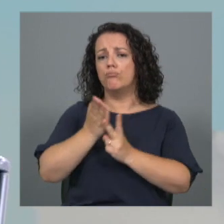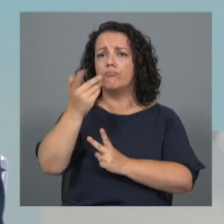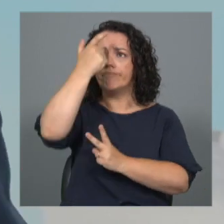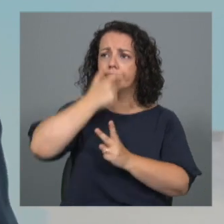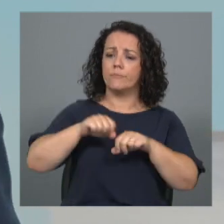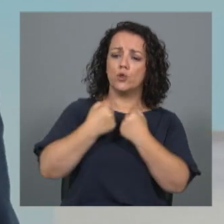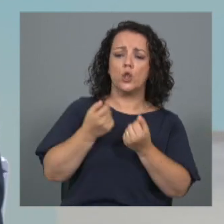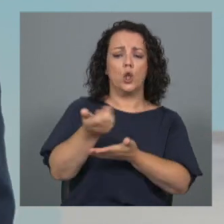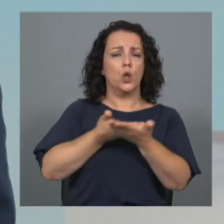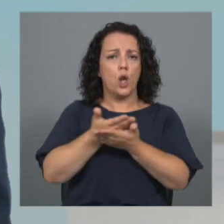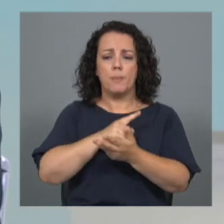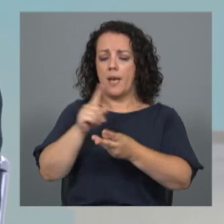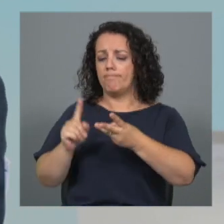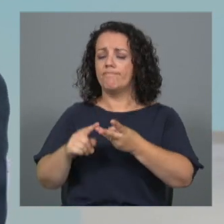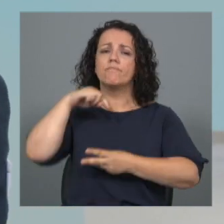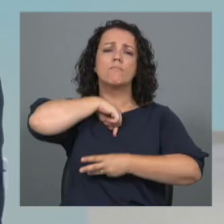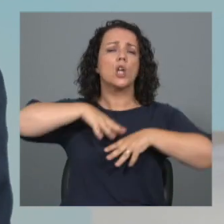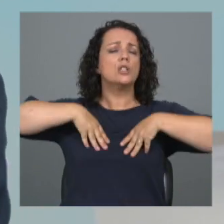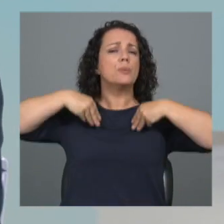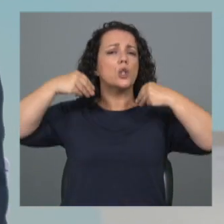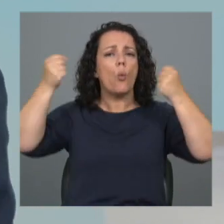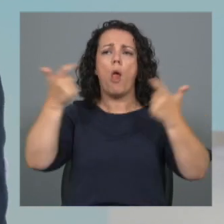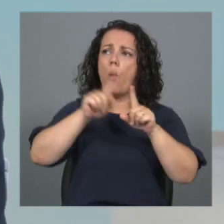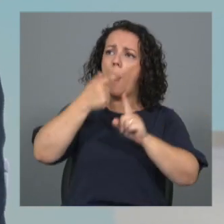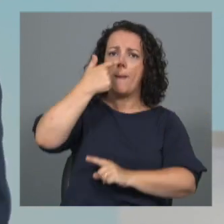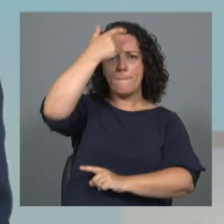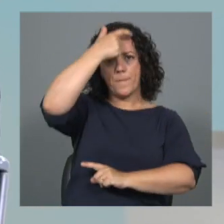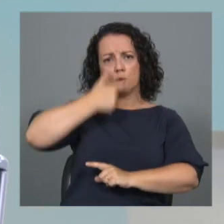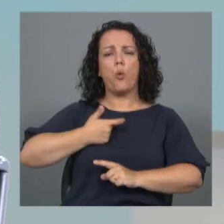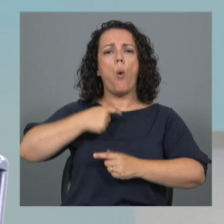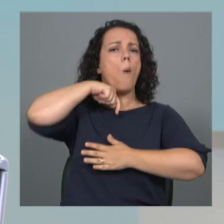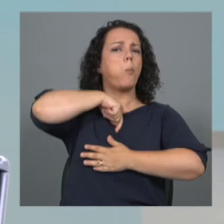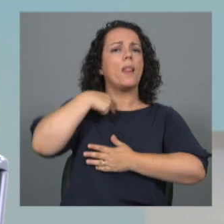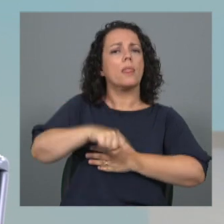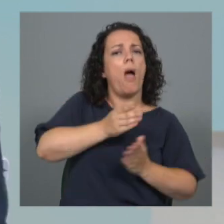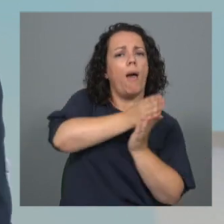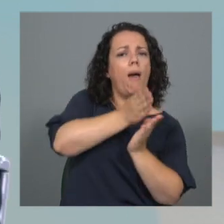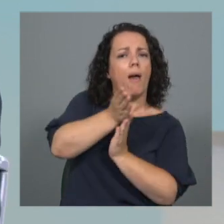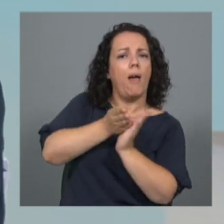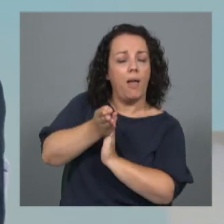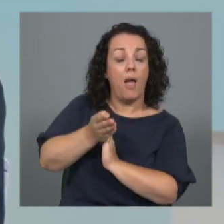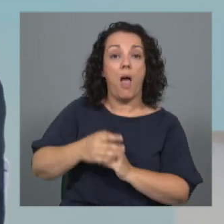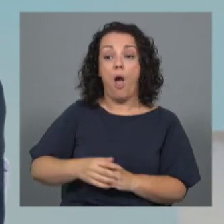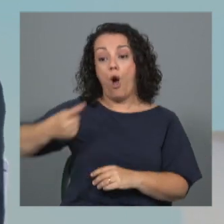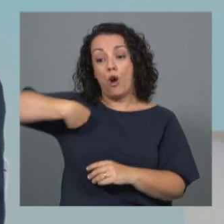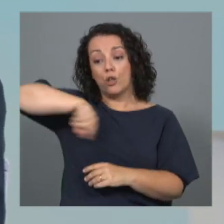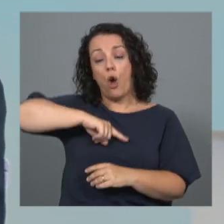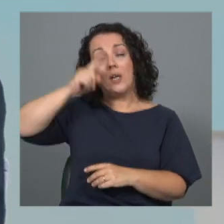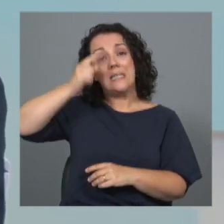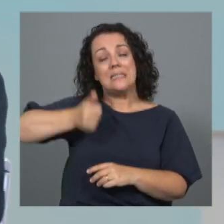socioeconómica, portanto a pessoa é um todo. E é com o foco na pessoa que estamos também a